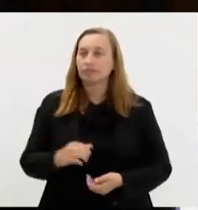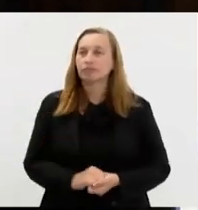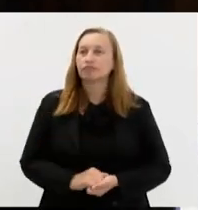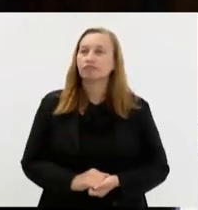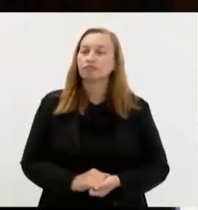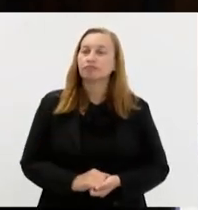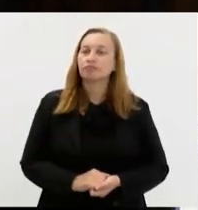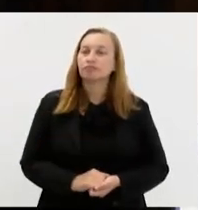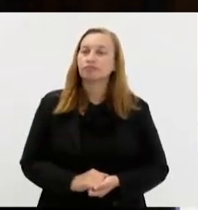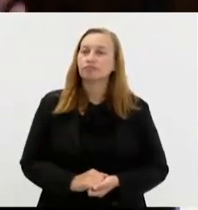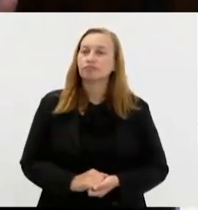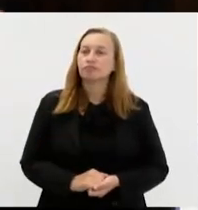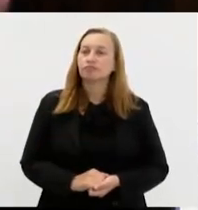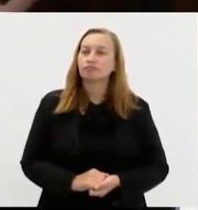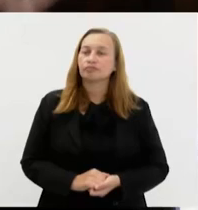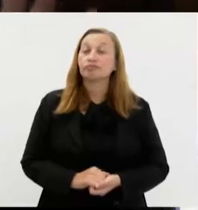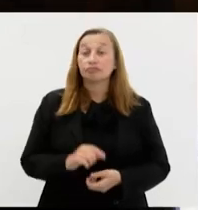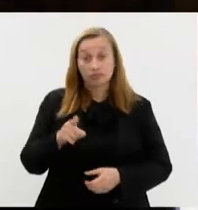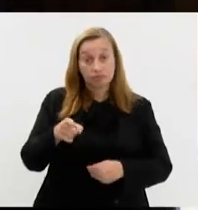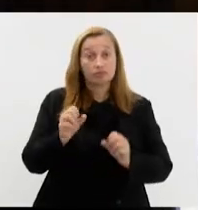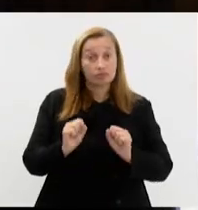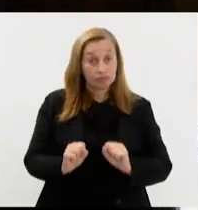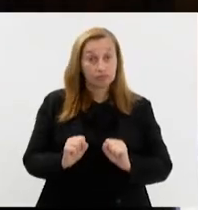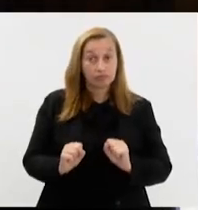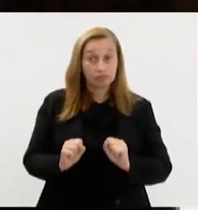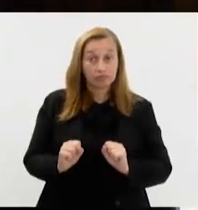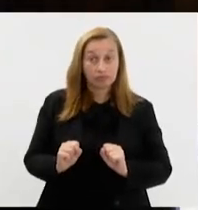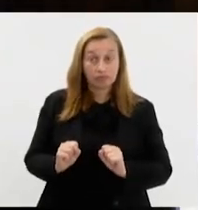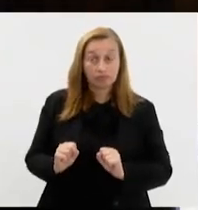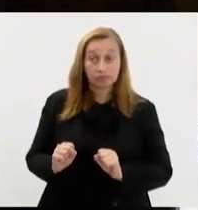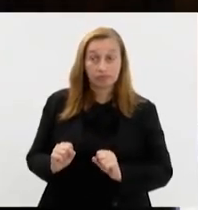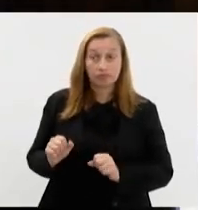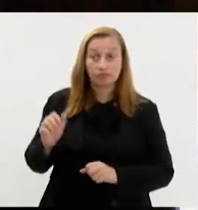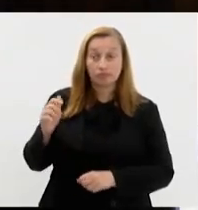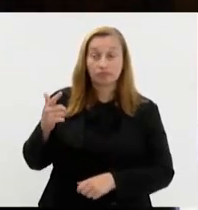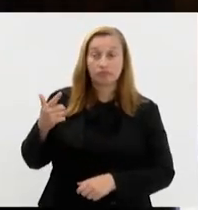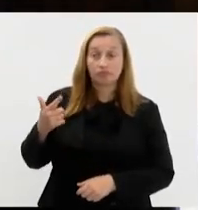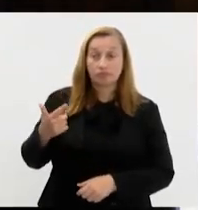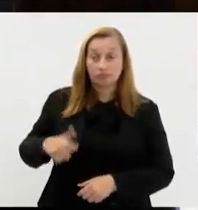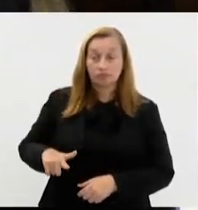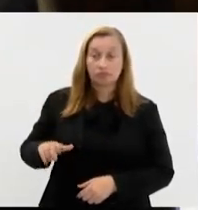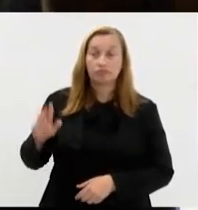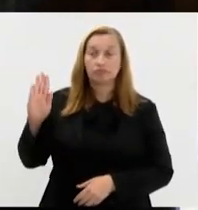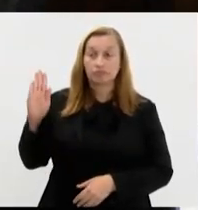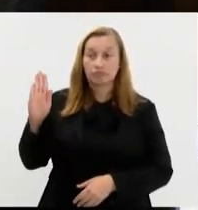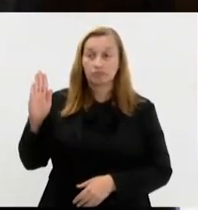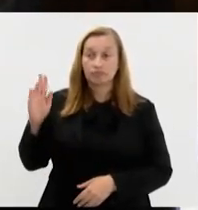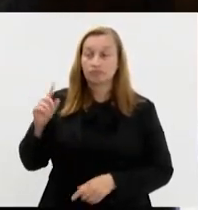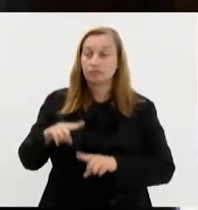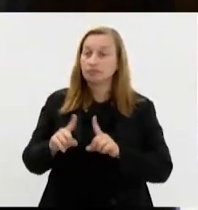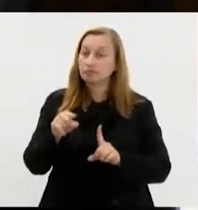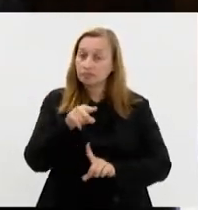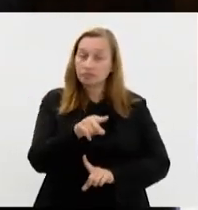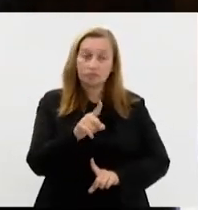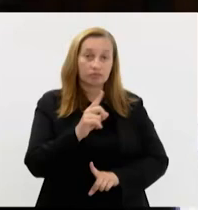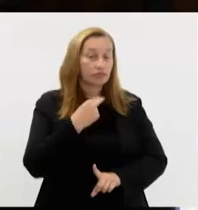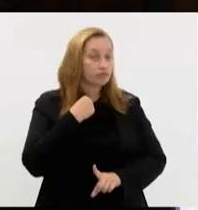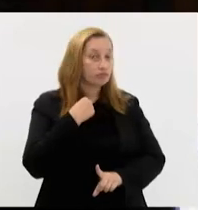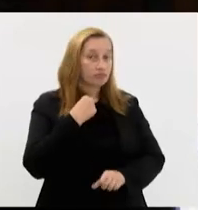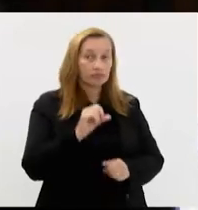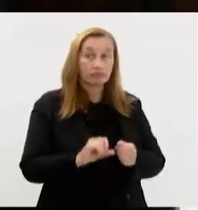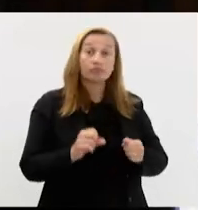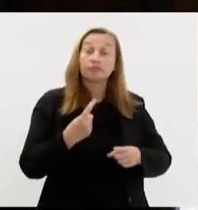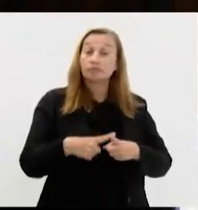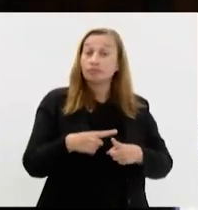agentes públicos Olha você pode até concorrer sendo agente público mas isso aqui você não vai poder fazer porque se você